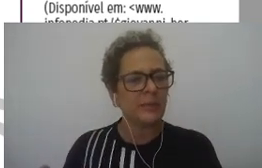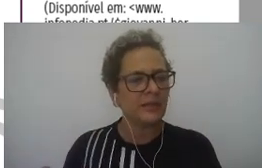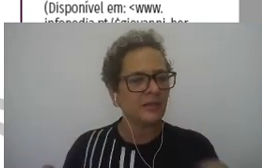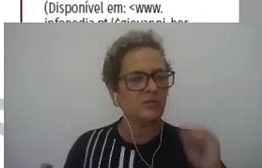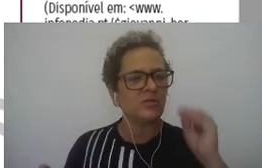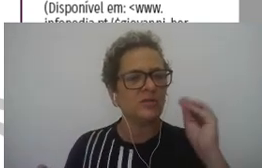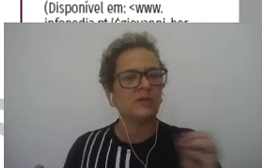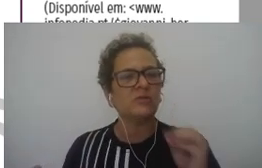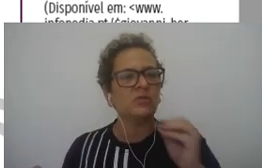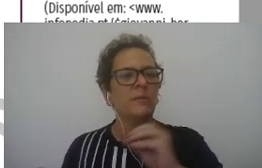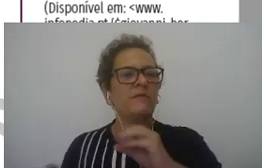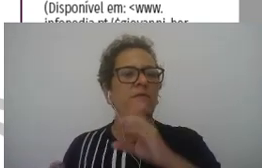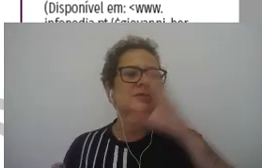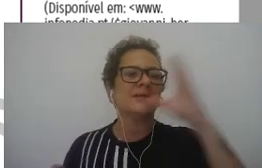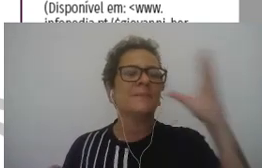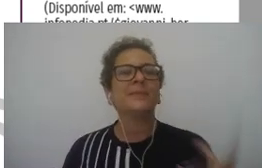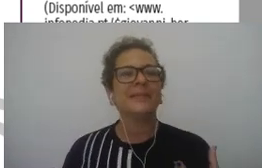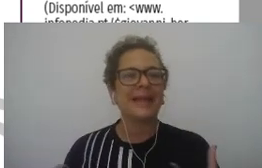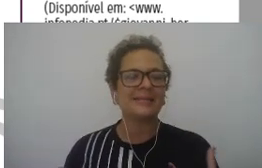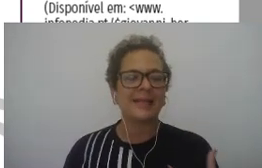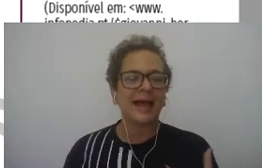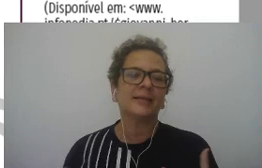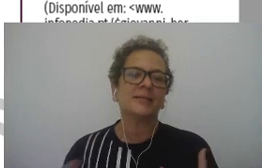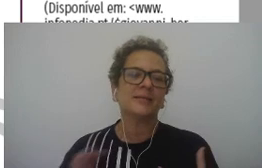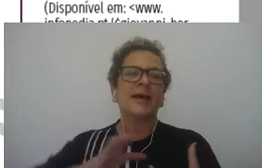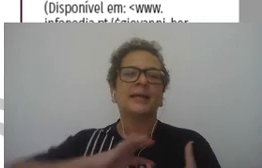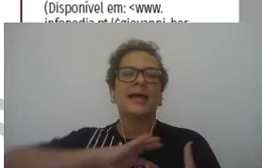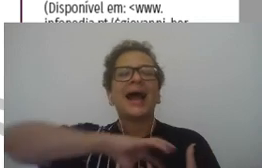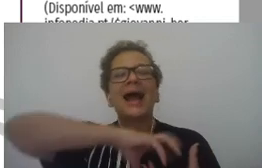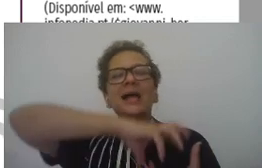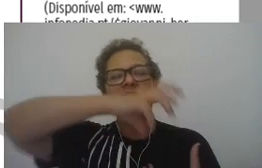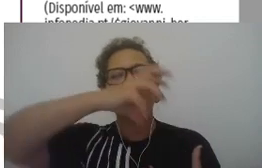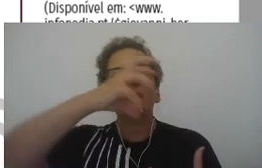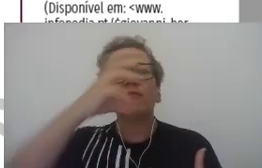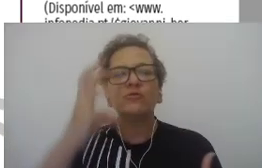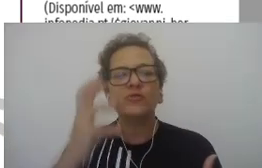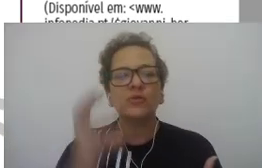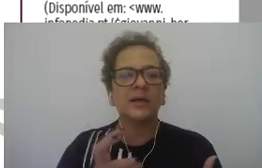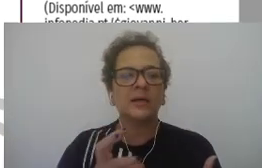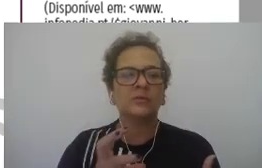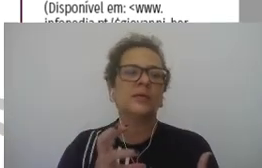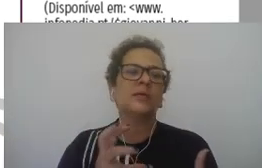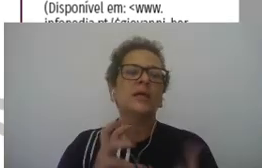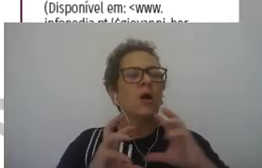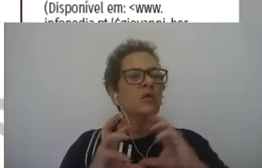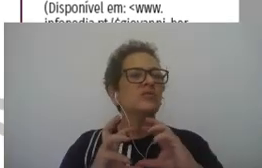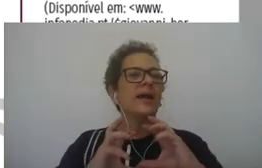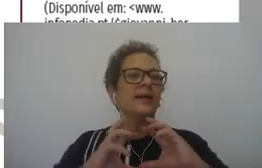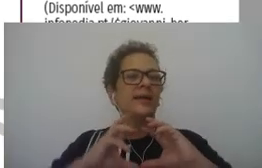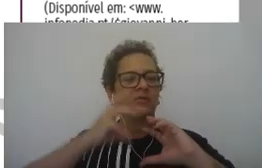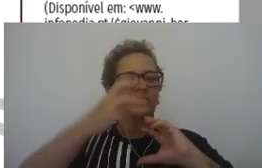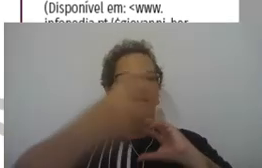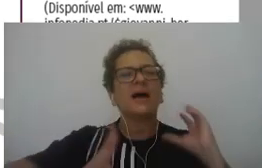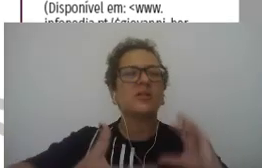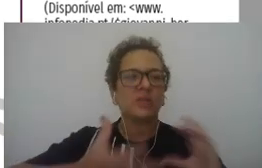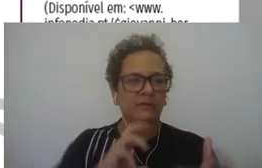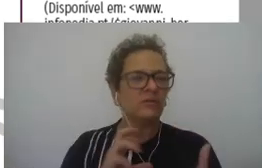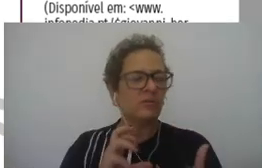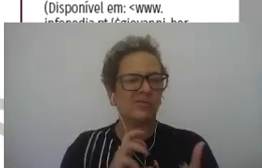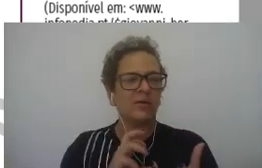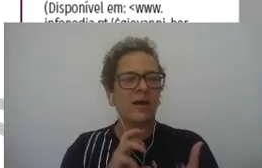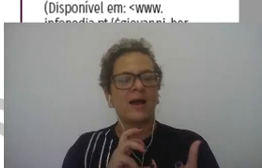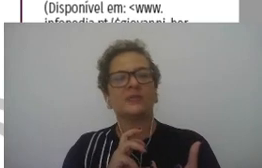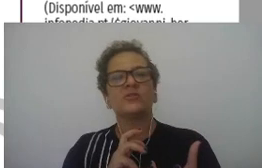porque as novas interpretações de Deus e do homem que fossem passadas né arte revolucionando aí ou será que a sociedade